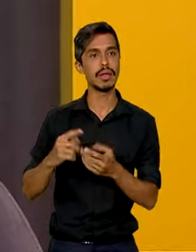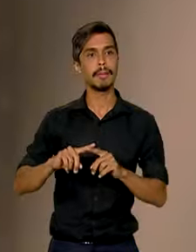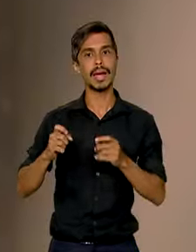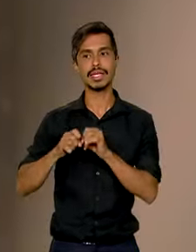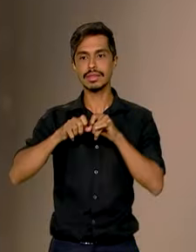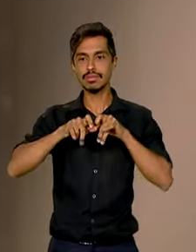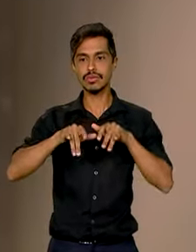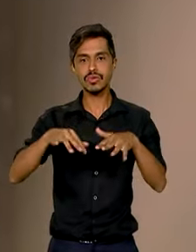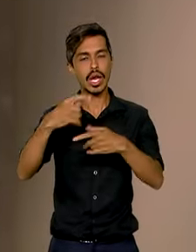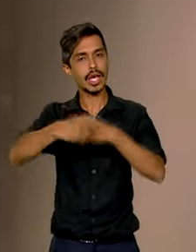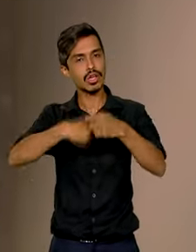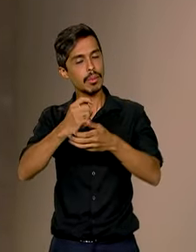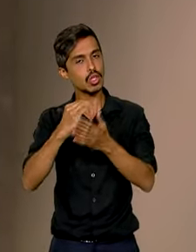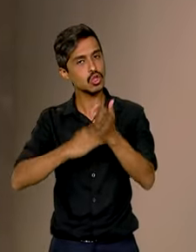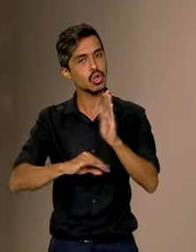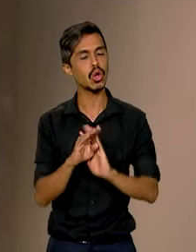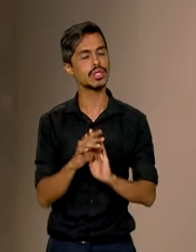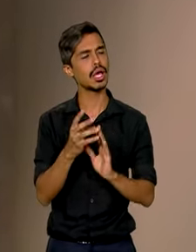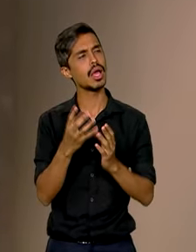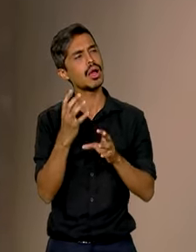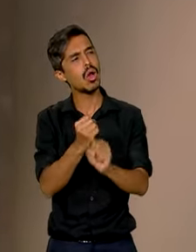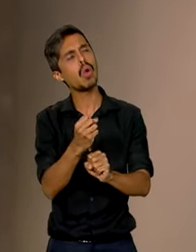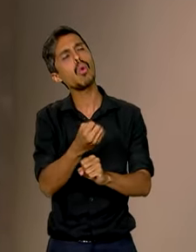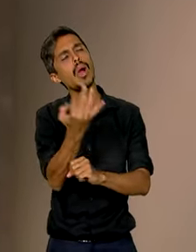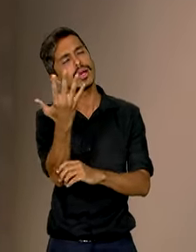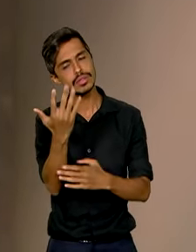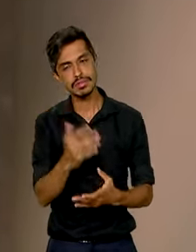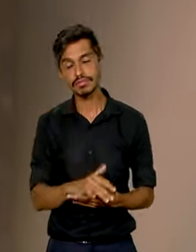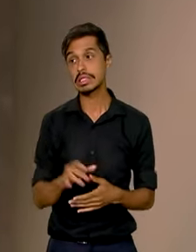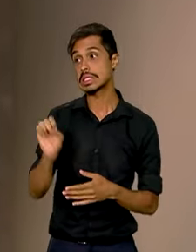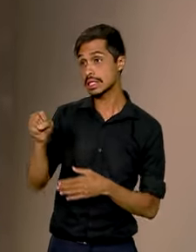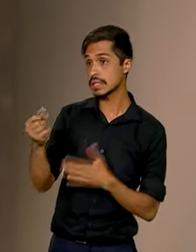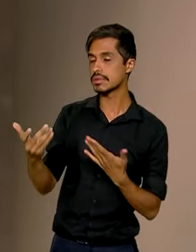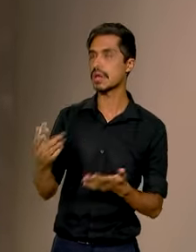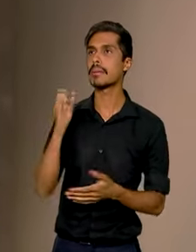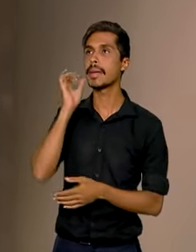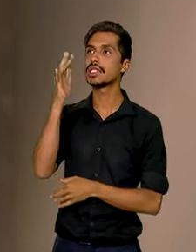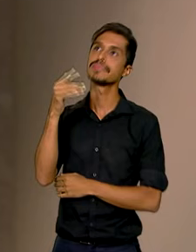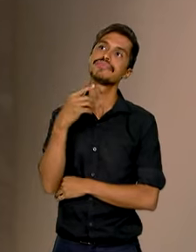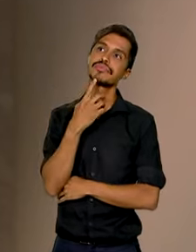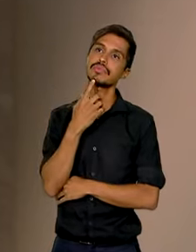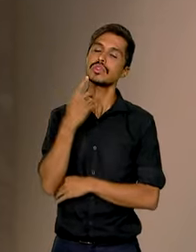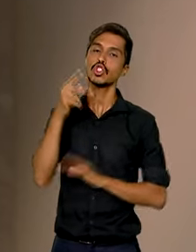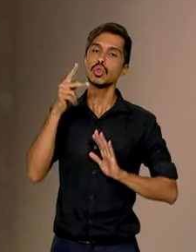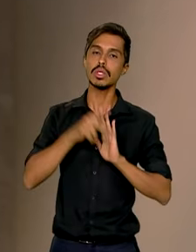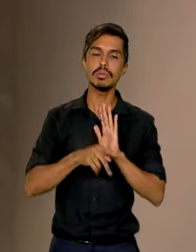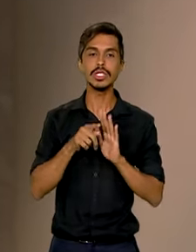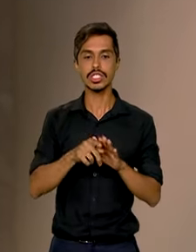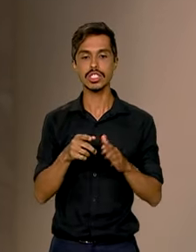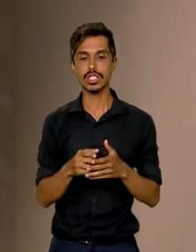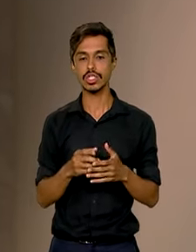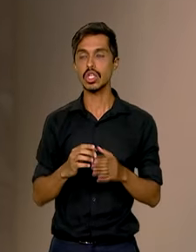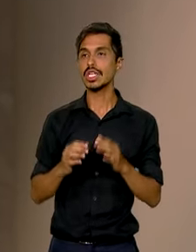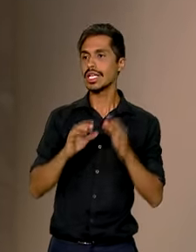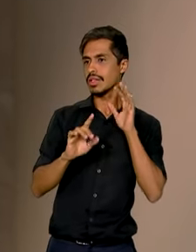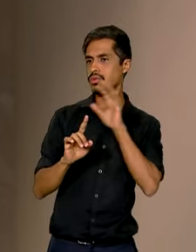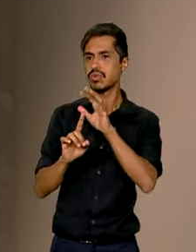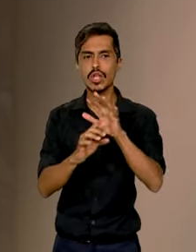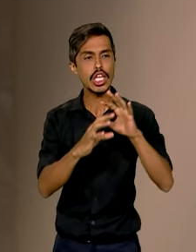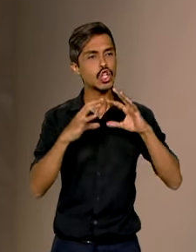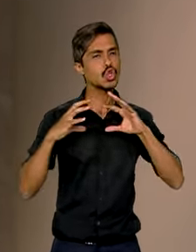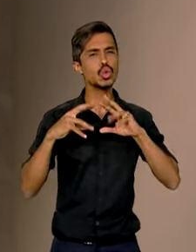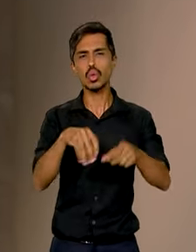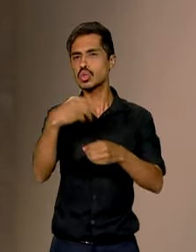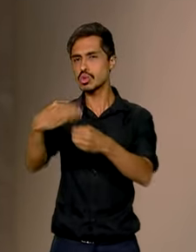toda a economia, né? Dá para a gente ter uma ideia disso? Dá, aí? Claro. Você imagina que é um programa que ele atua em todos os